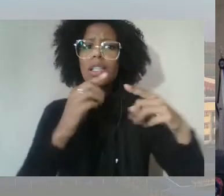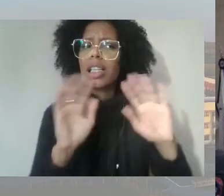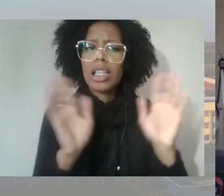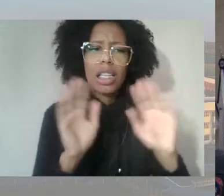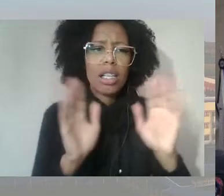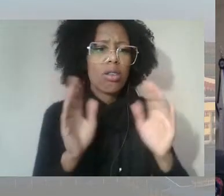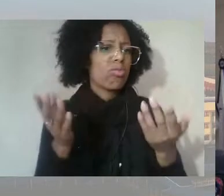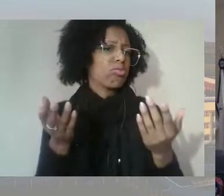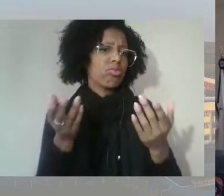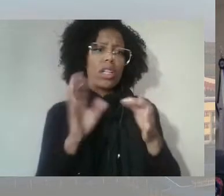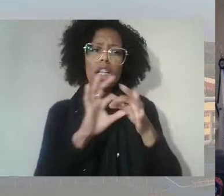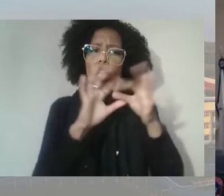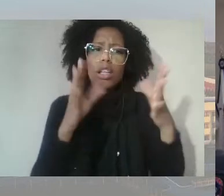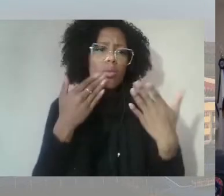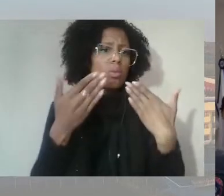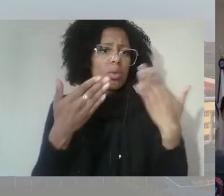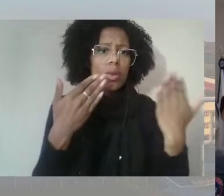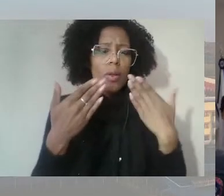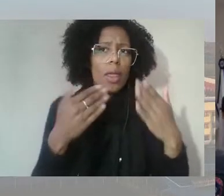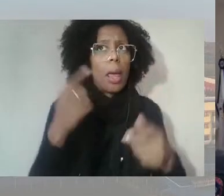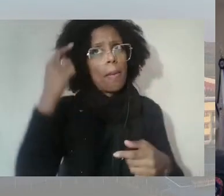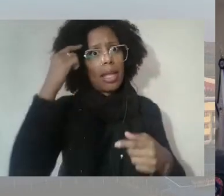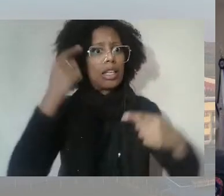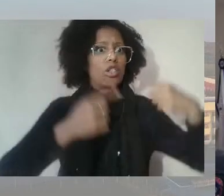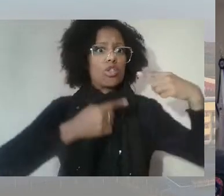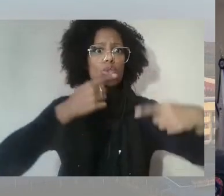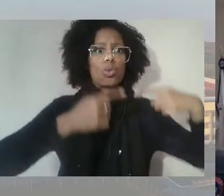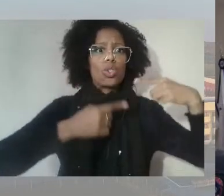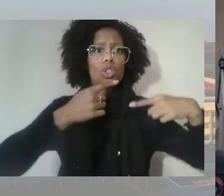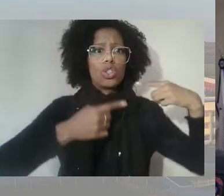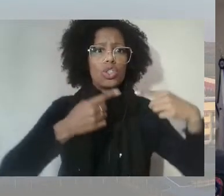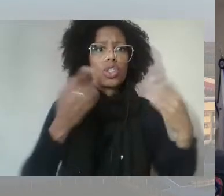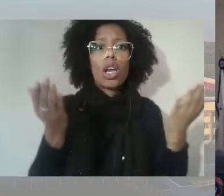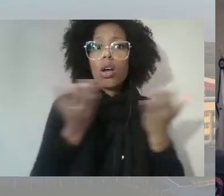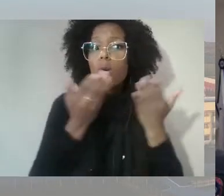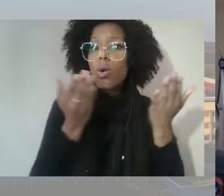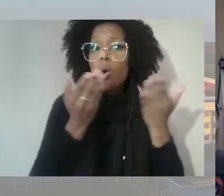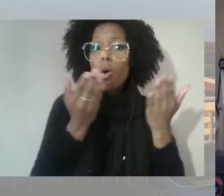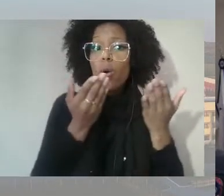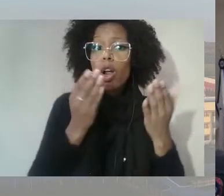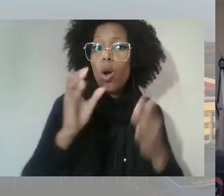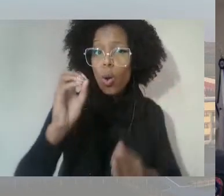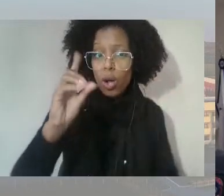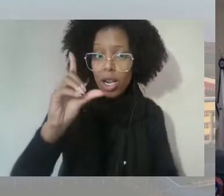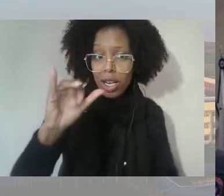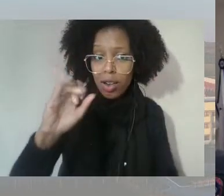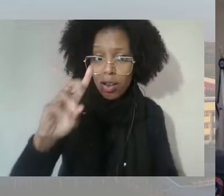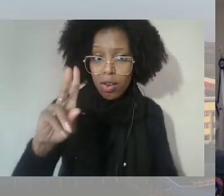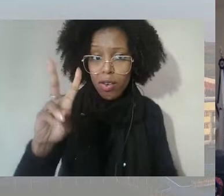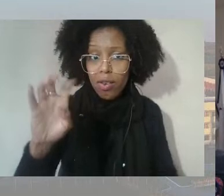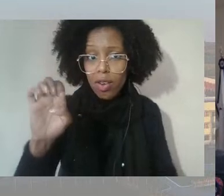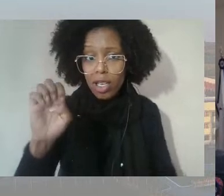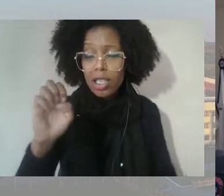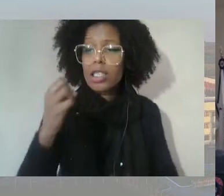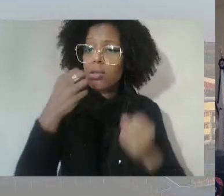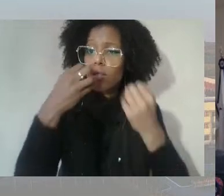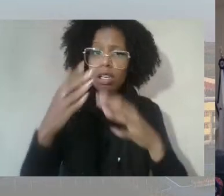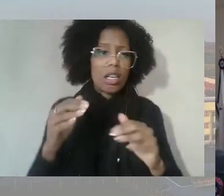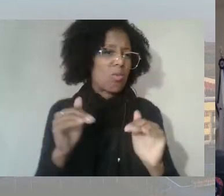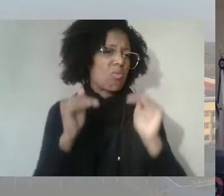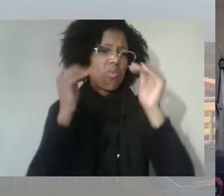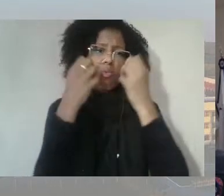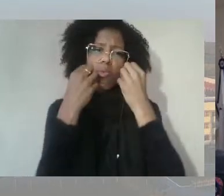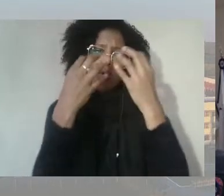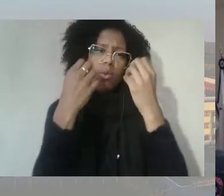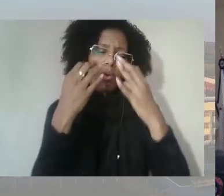assistência estudantil e, se a gente fosse discutir Oliveira Silveira agora, deveríamos discutir o quanto ele é gigante também. Muito obrigado.